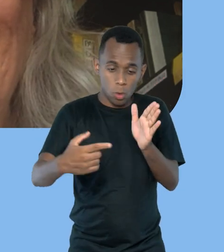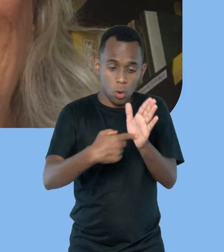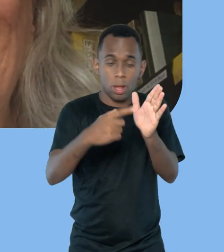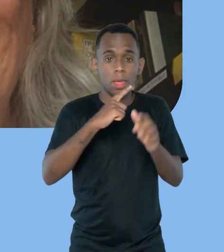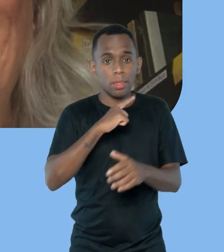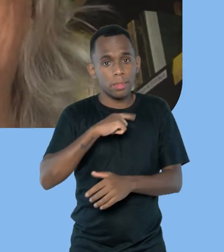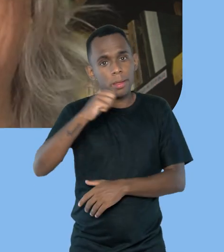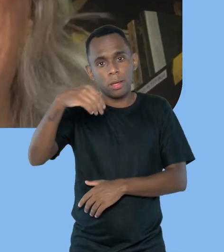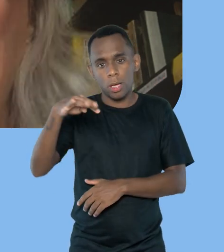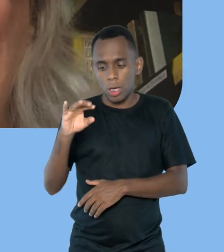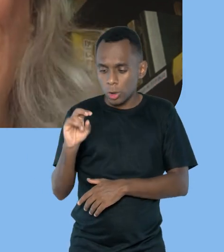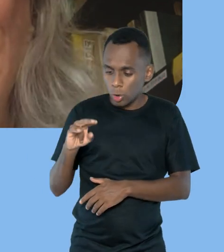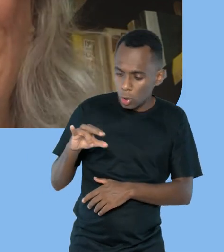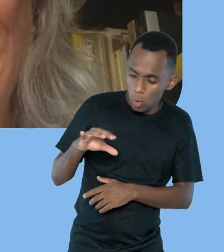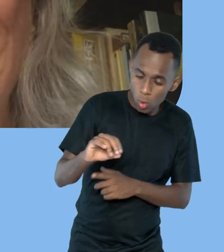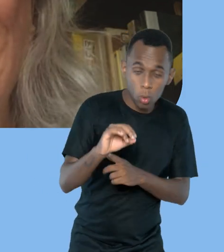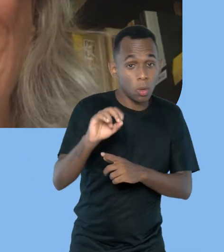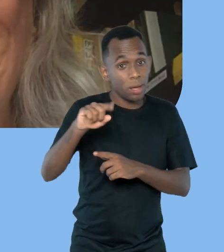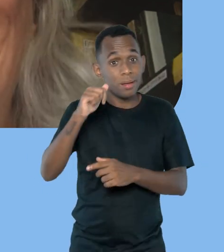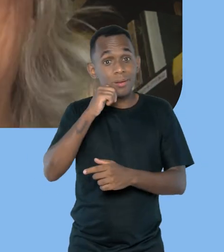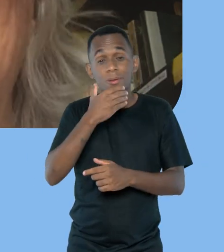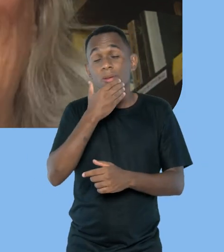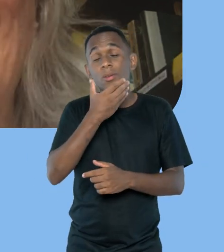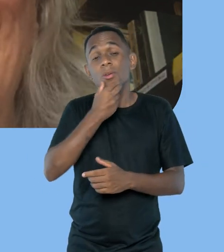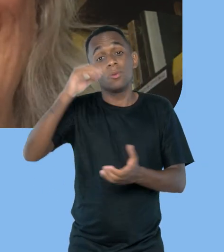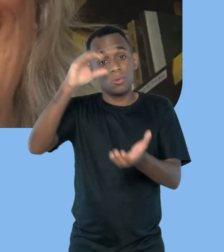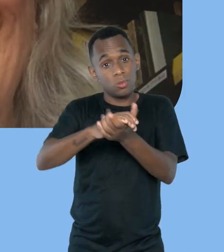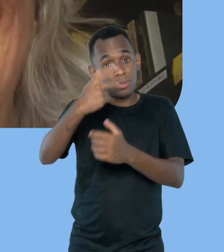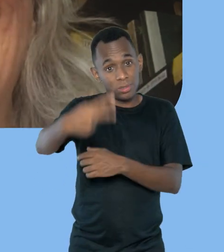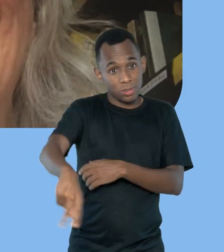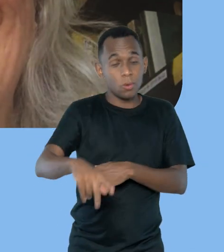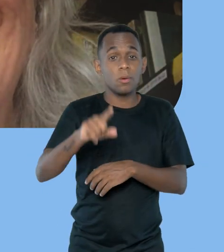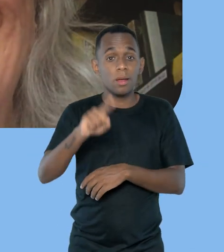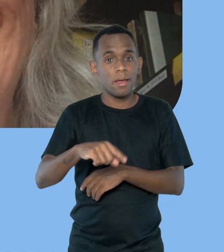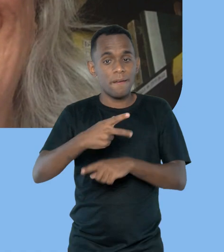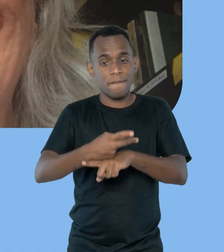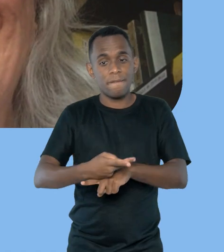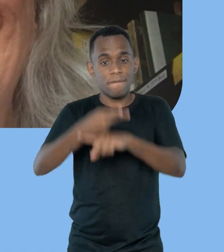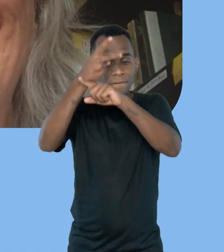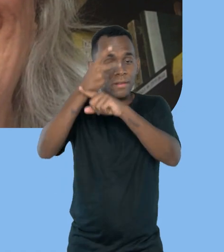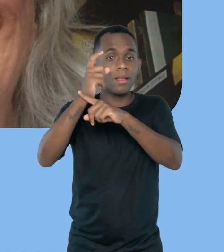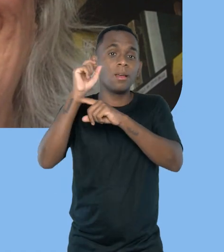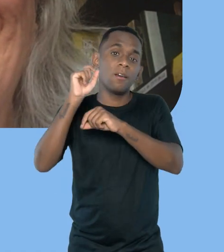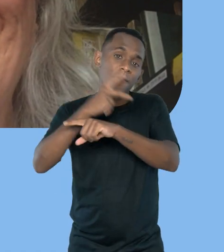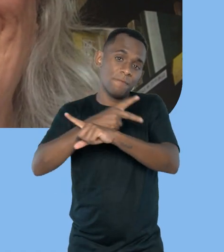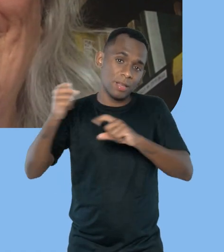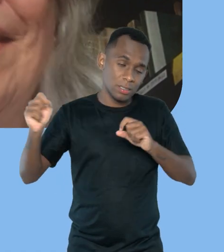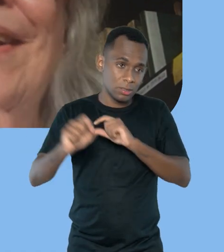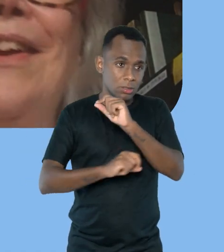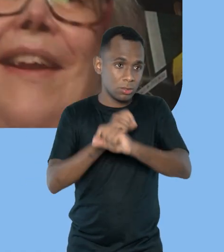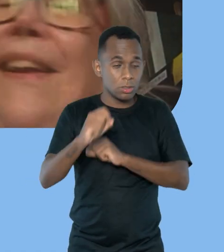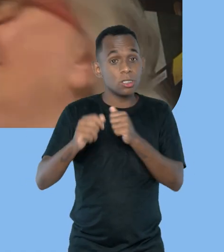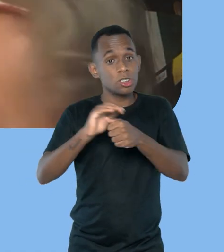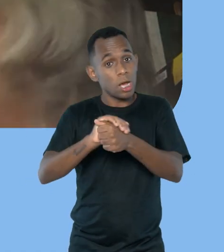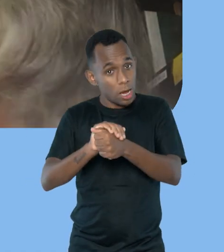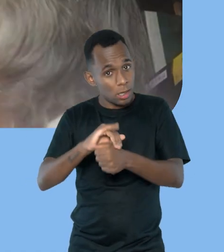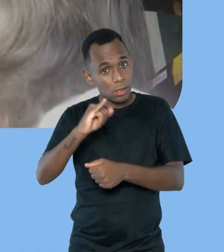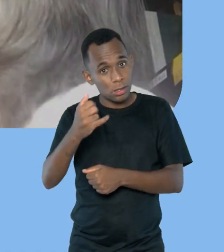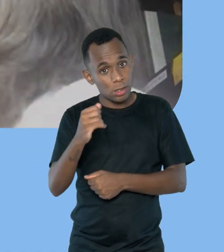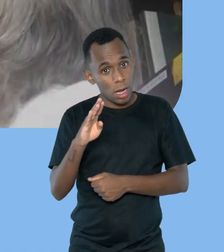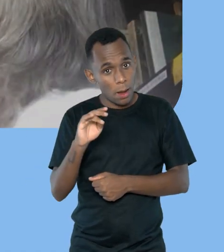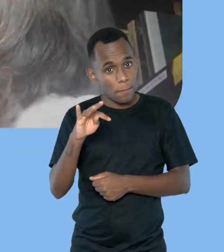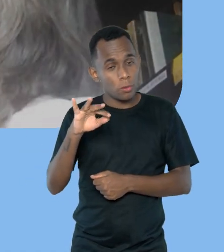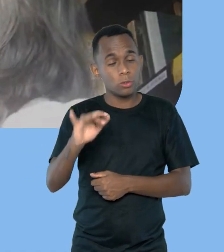do Antônio Barreto, que por acaso é seu esposo, foi vencedor do prêmio Jabuti, né,